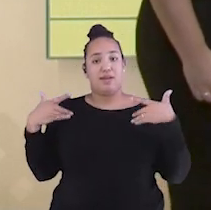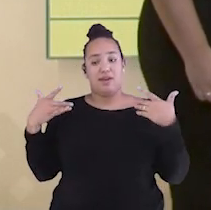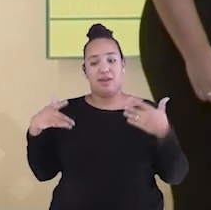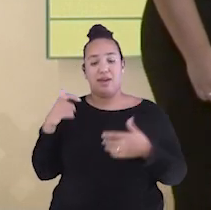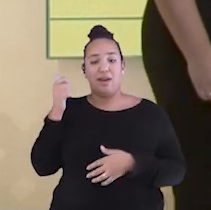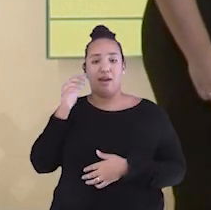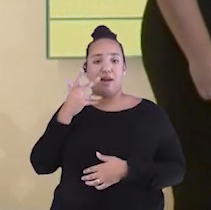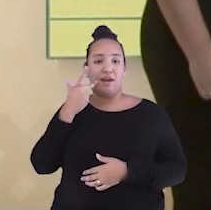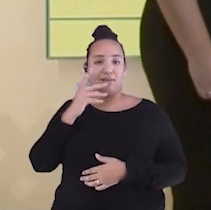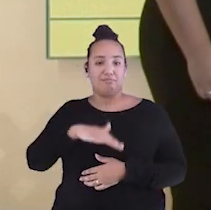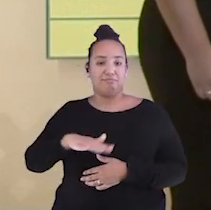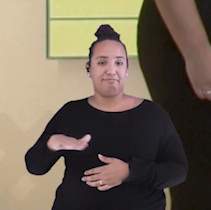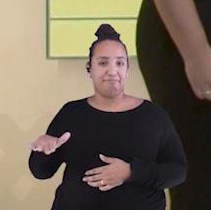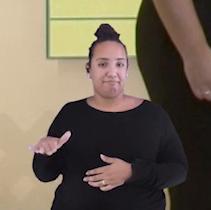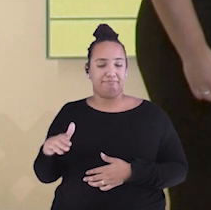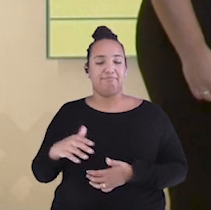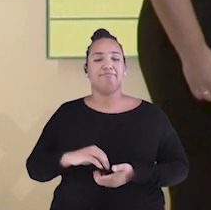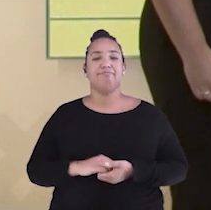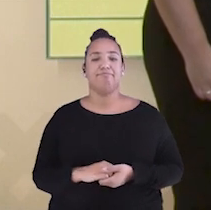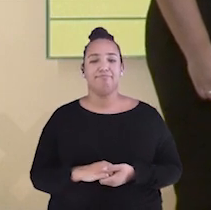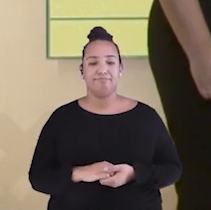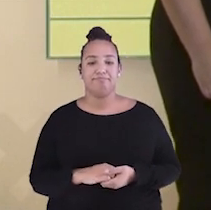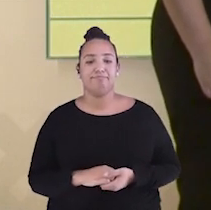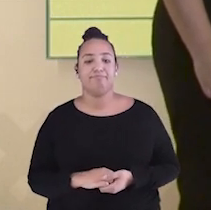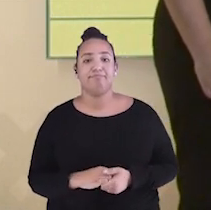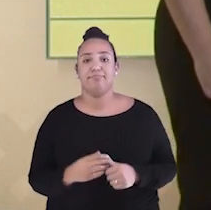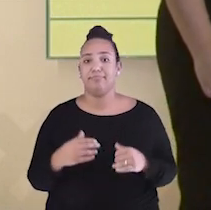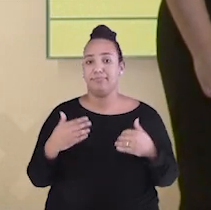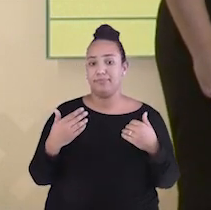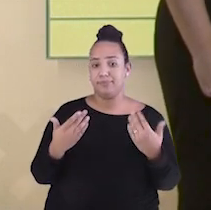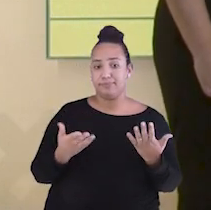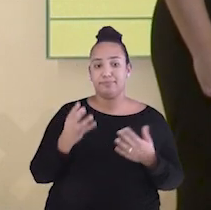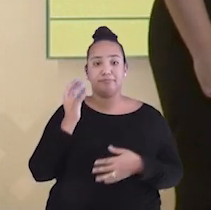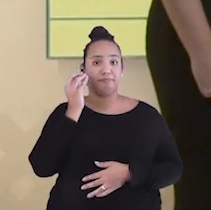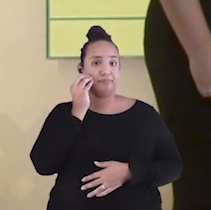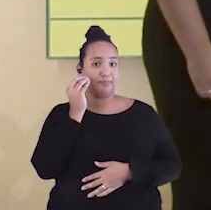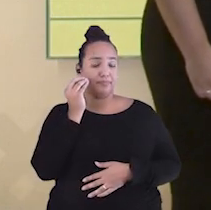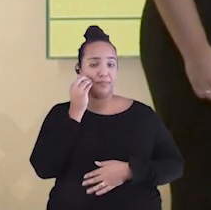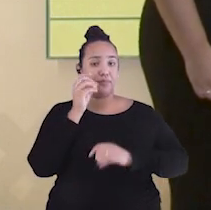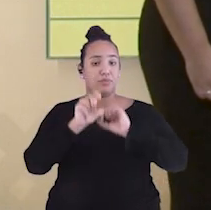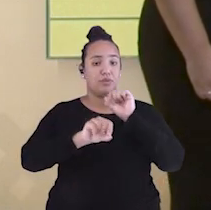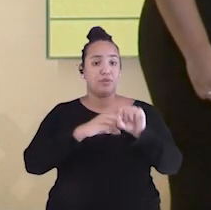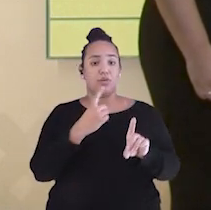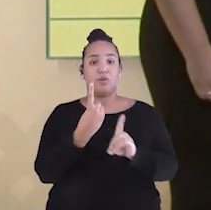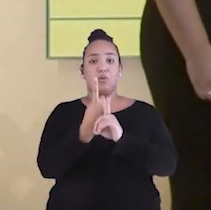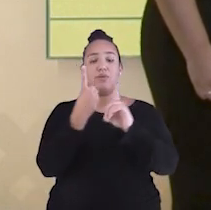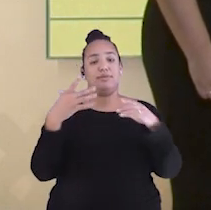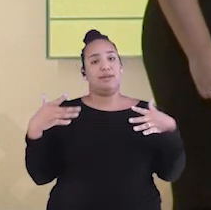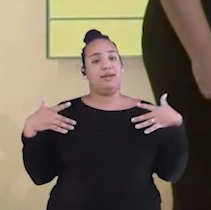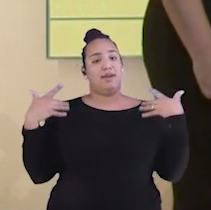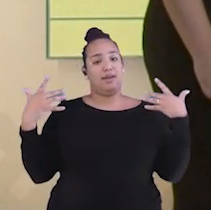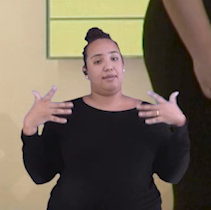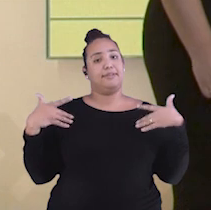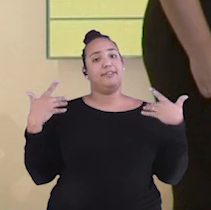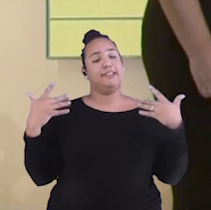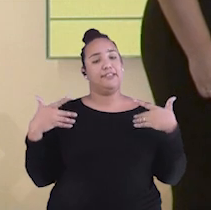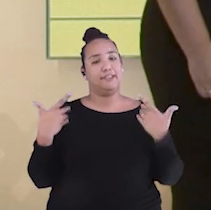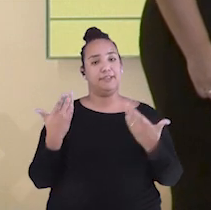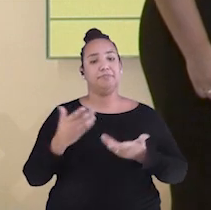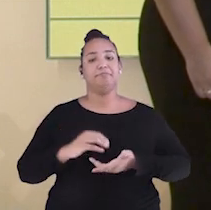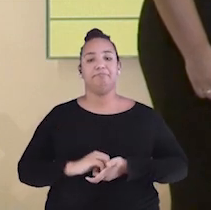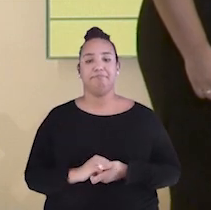dor daquelas crianças. E para tentar encontrar alegria em meio ao